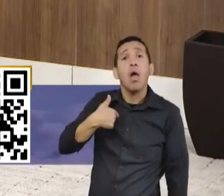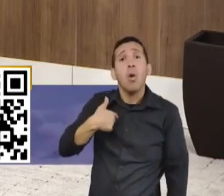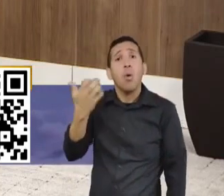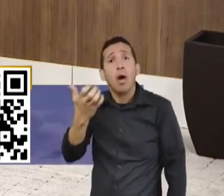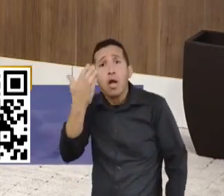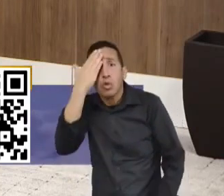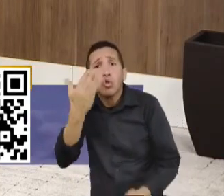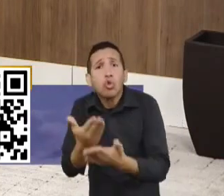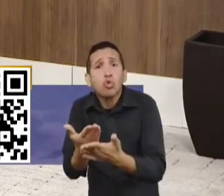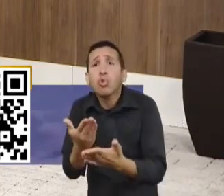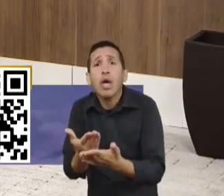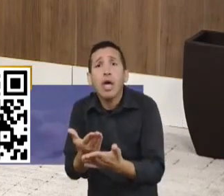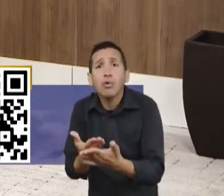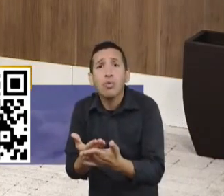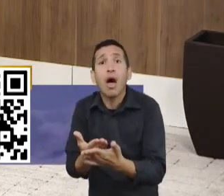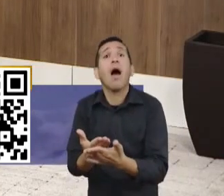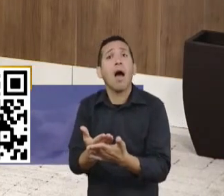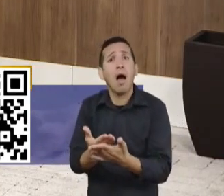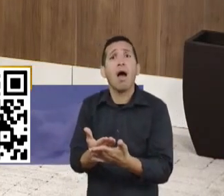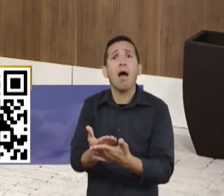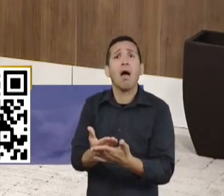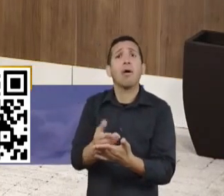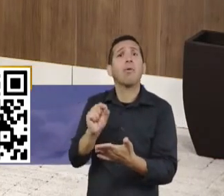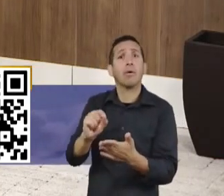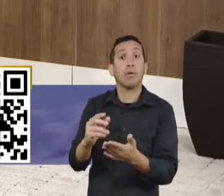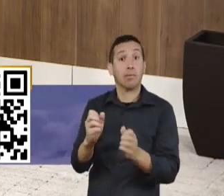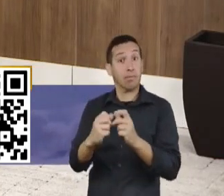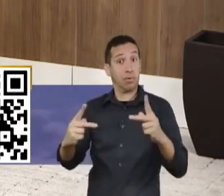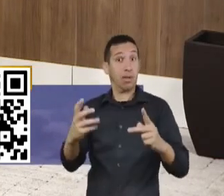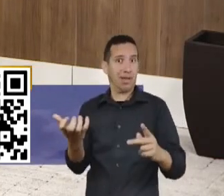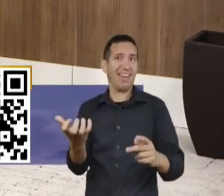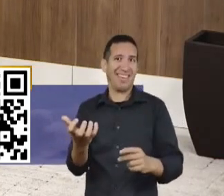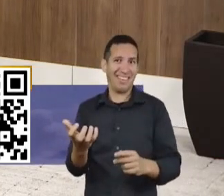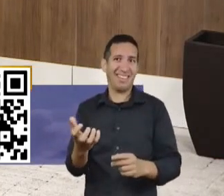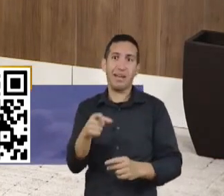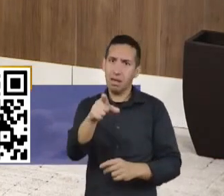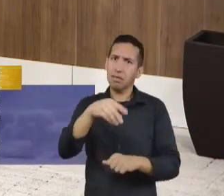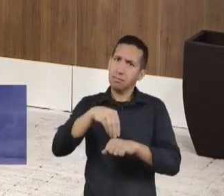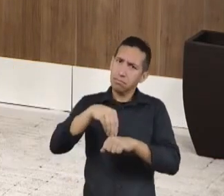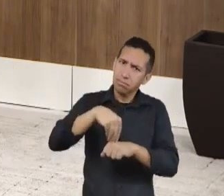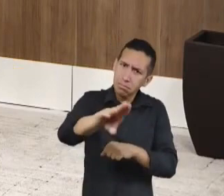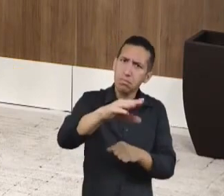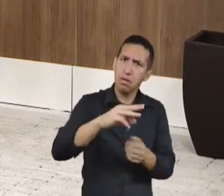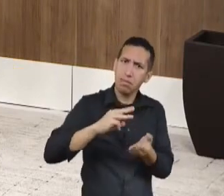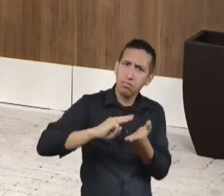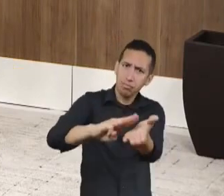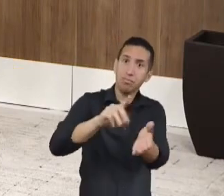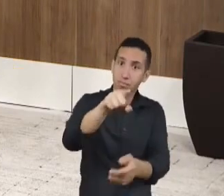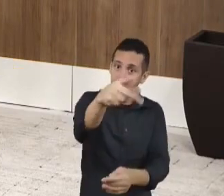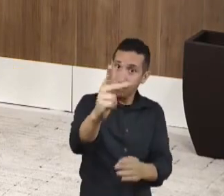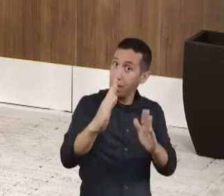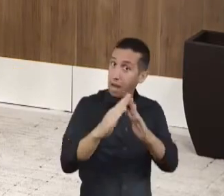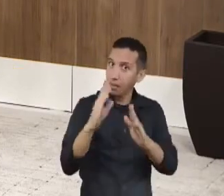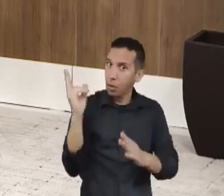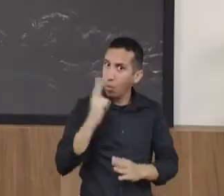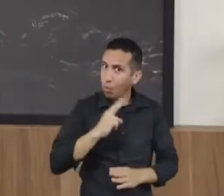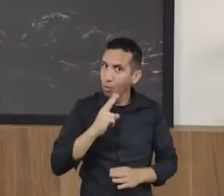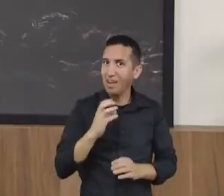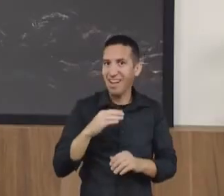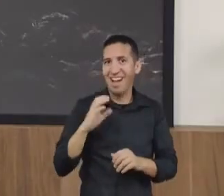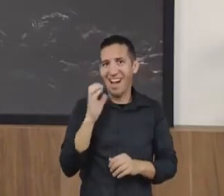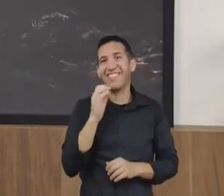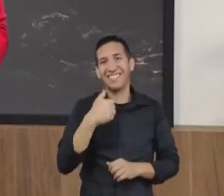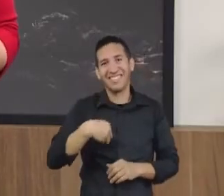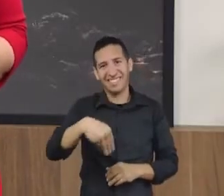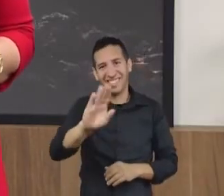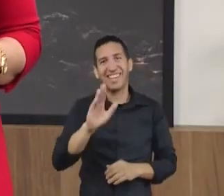Luís Gonçalves e com guia de estudos que nós estamos te oferecendo a gente envia para sua casa o doente está bem